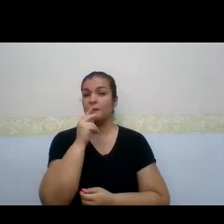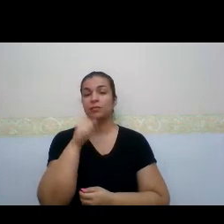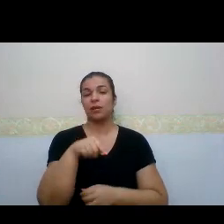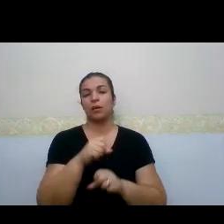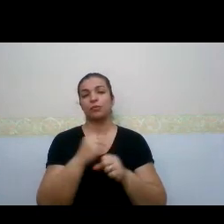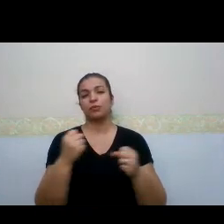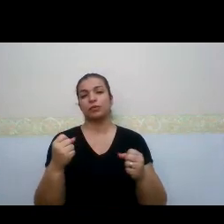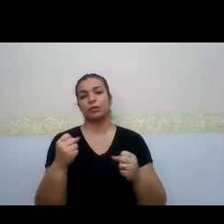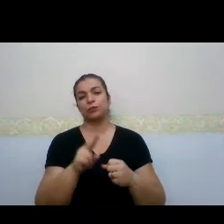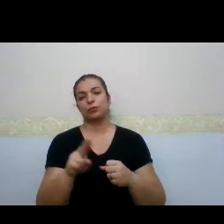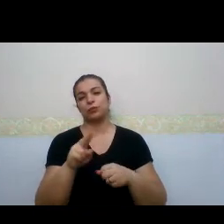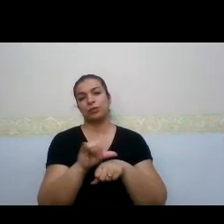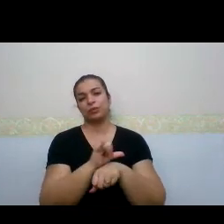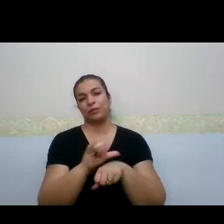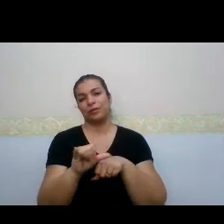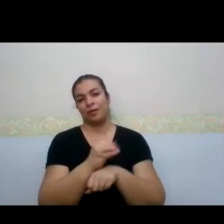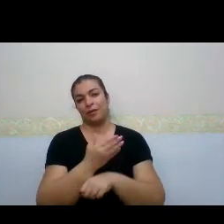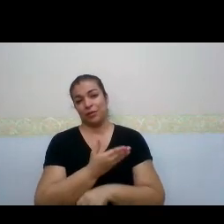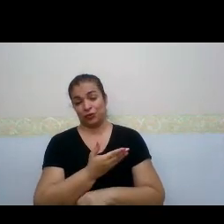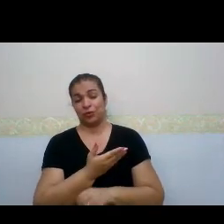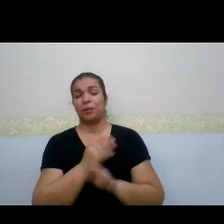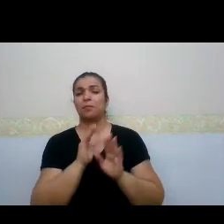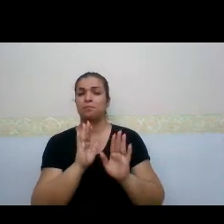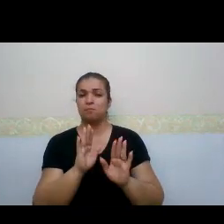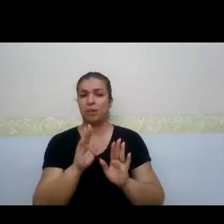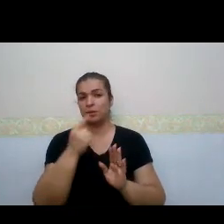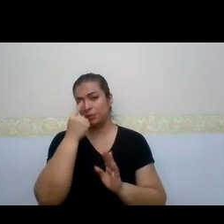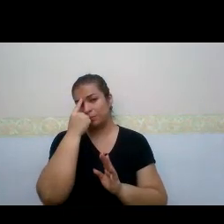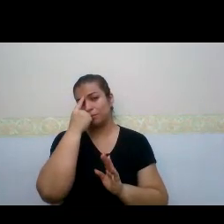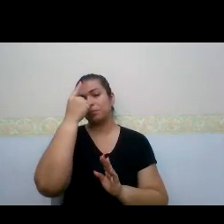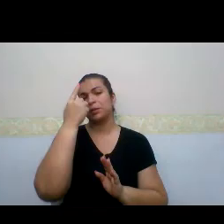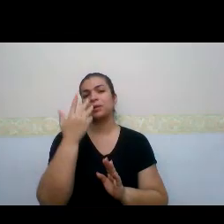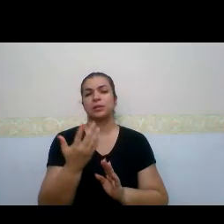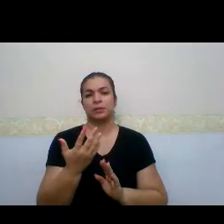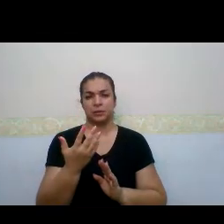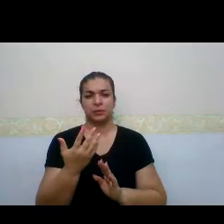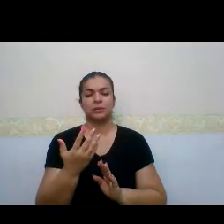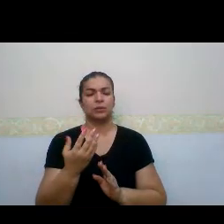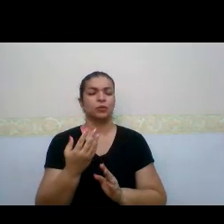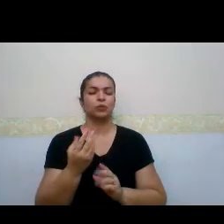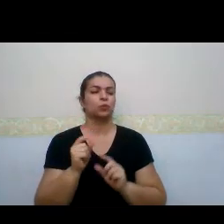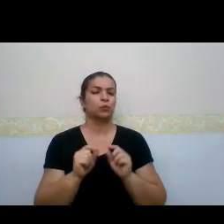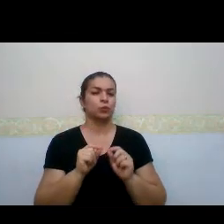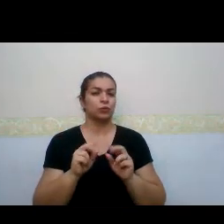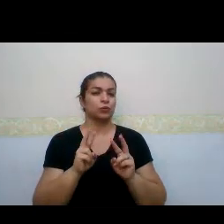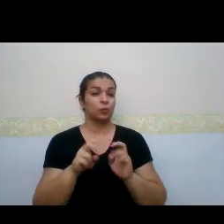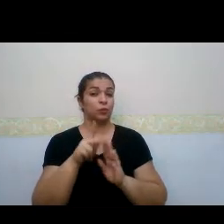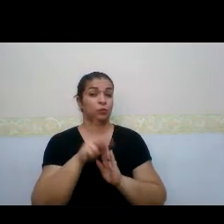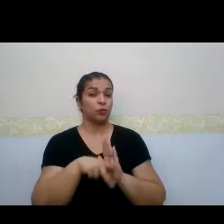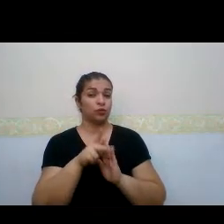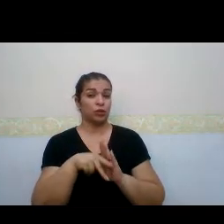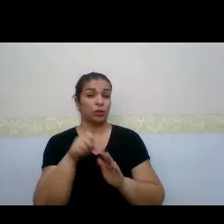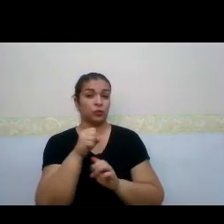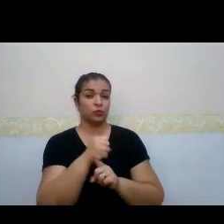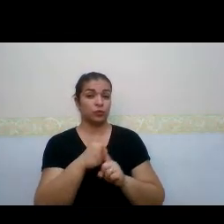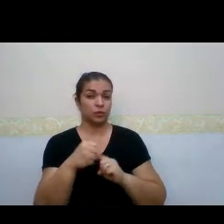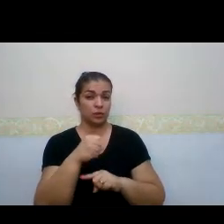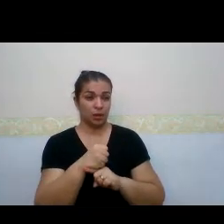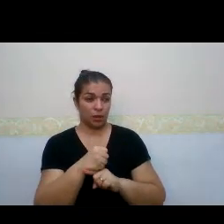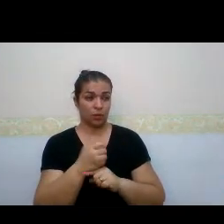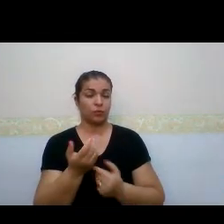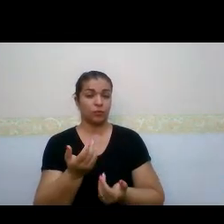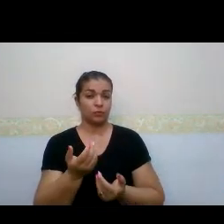essa técnica. Mas já pararam para pensar nos projetos sociais? Aqueles projetos